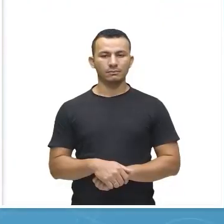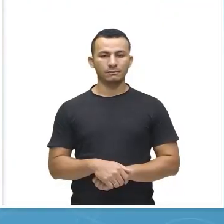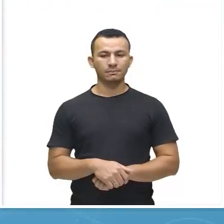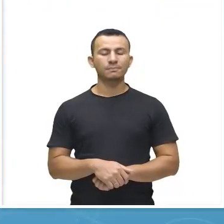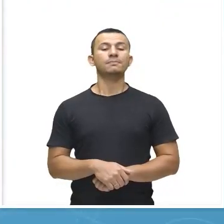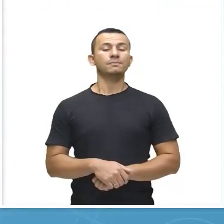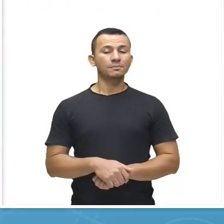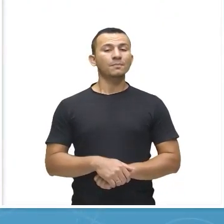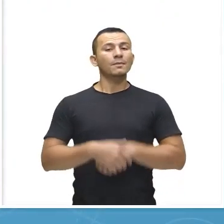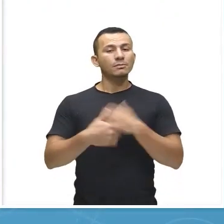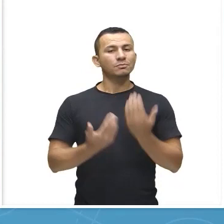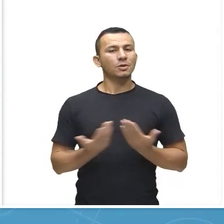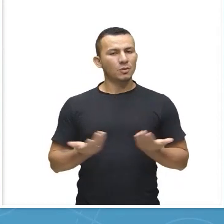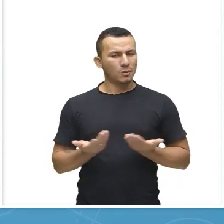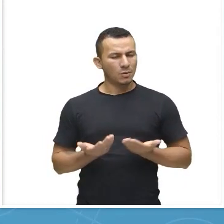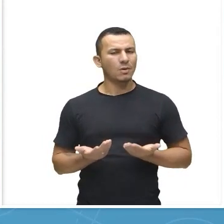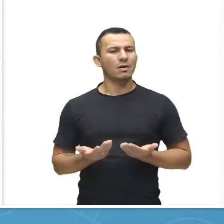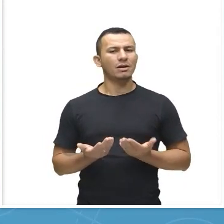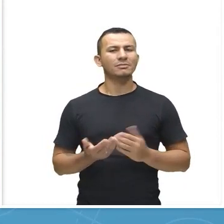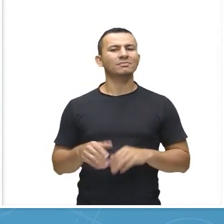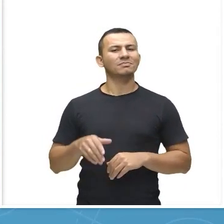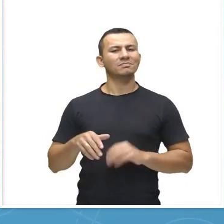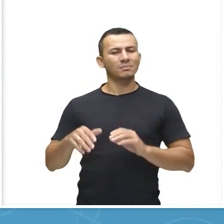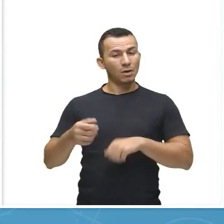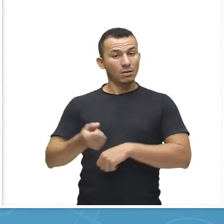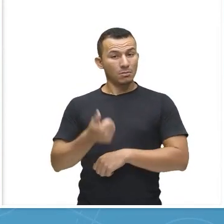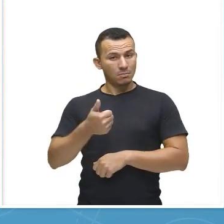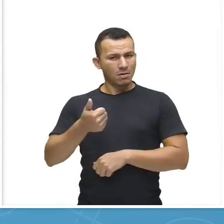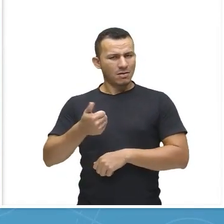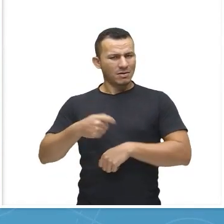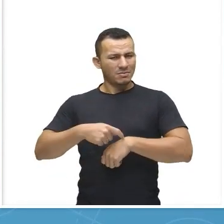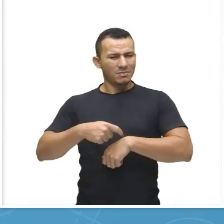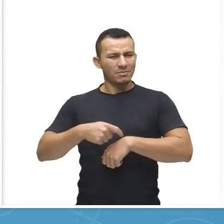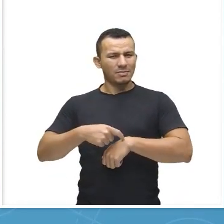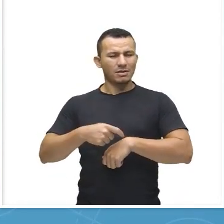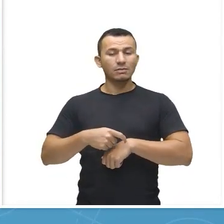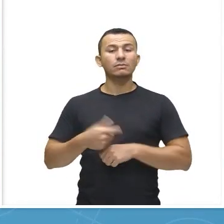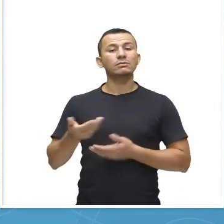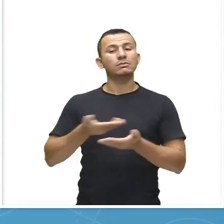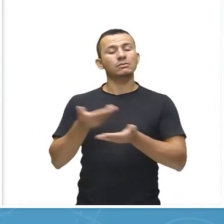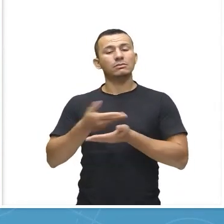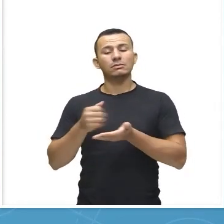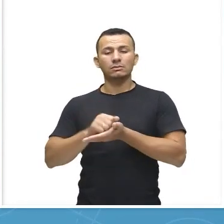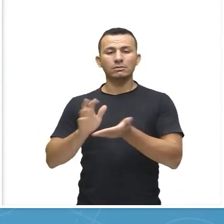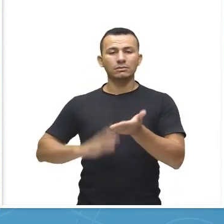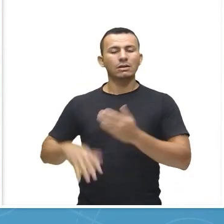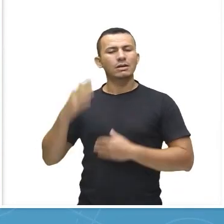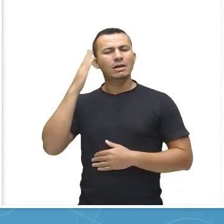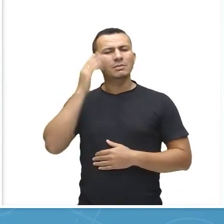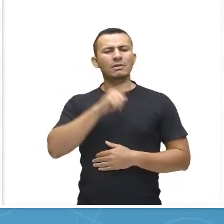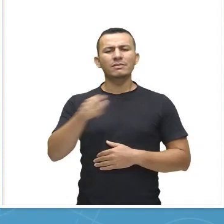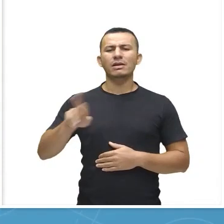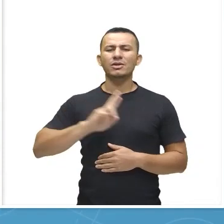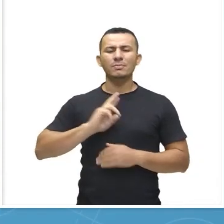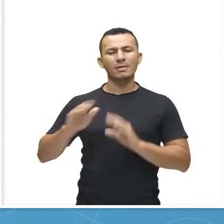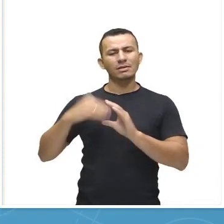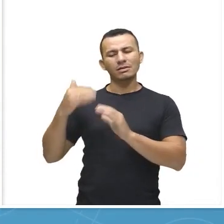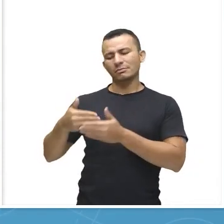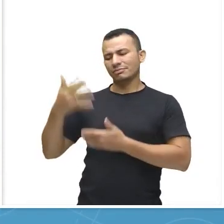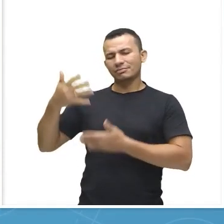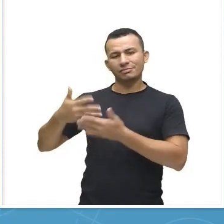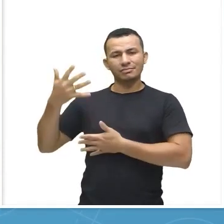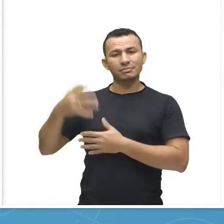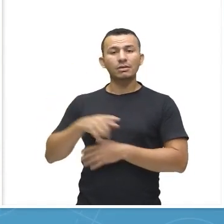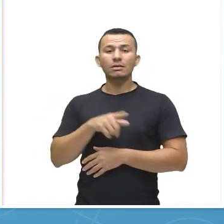Ok, pessoal? Estamos de volta aí para o nosso primeiro momento de interatividade. Vamos ver o que vocês colocaram no nosso chat? Você